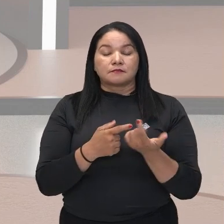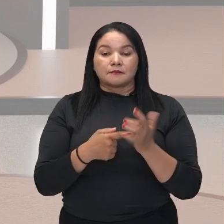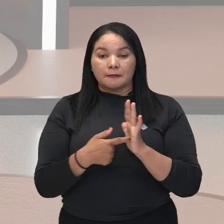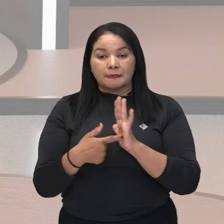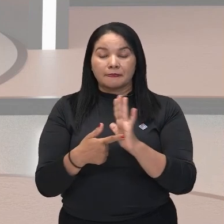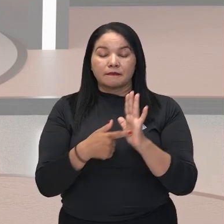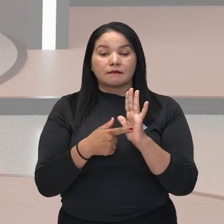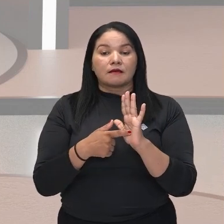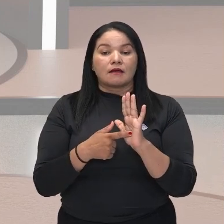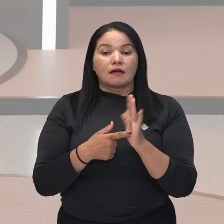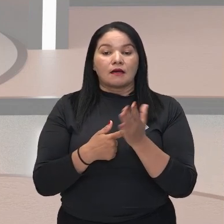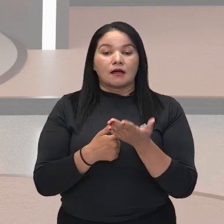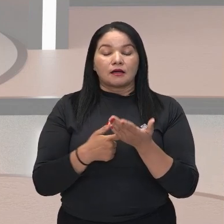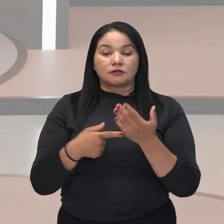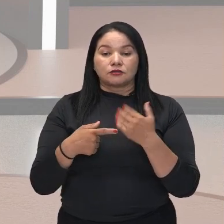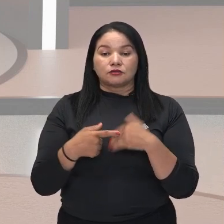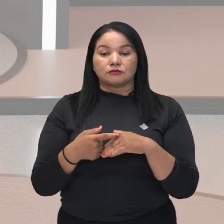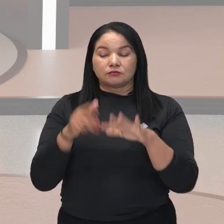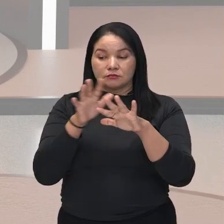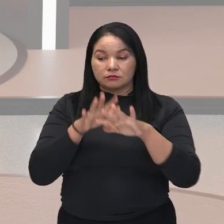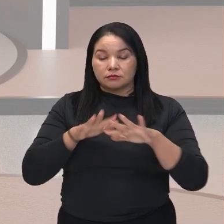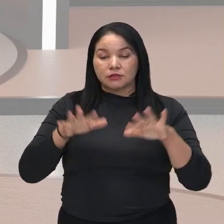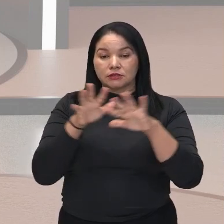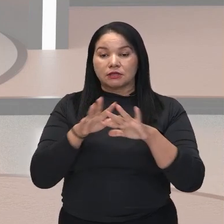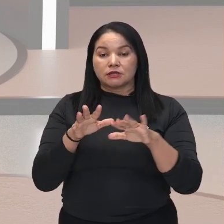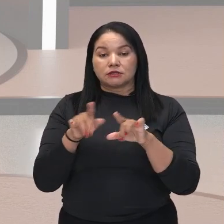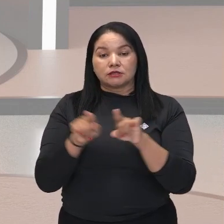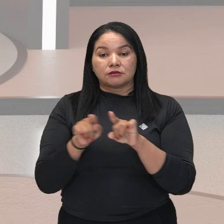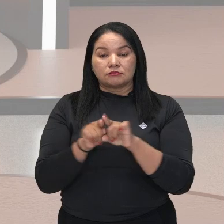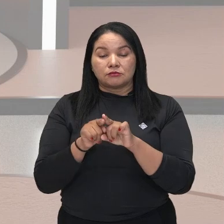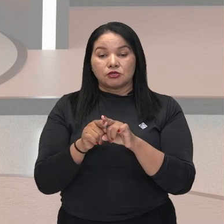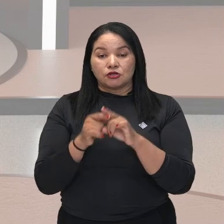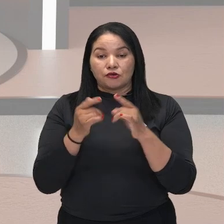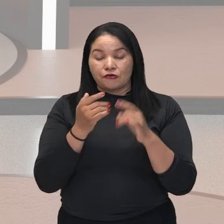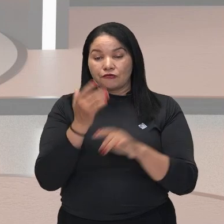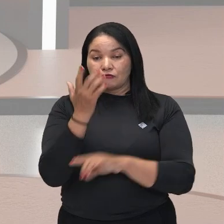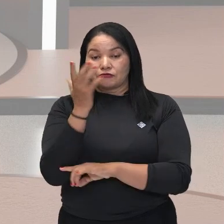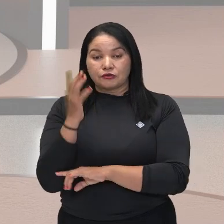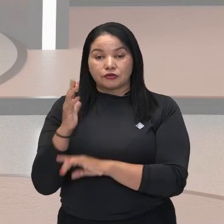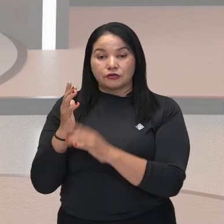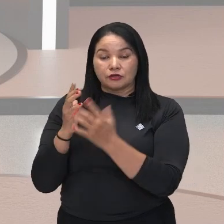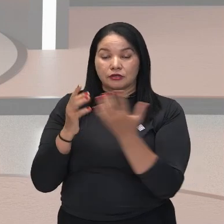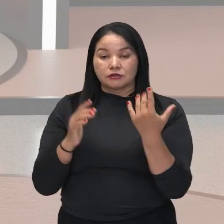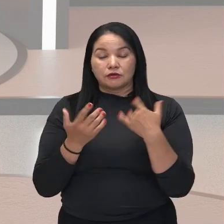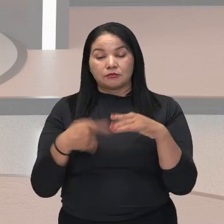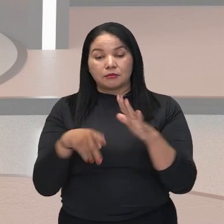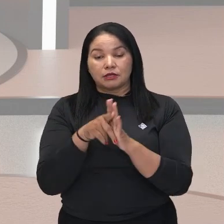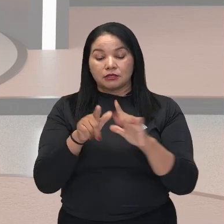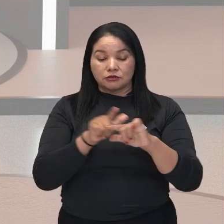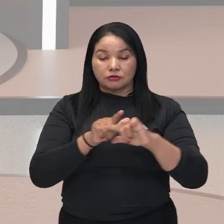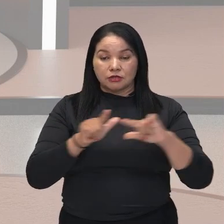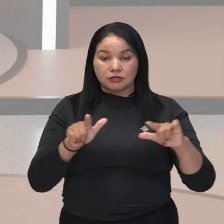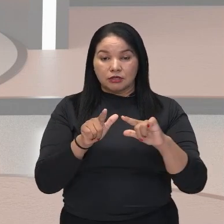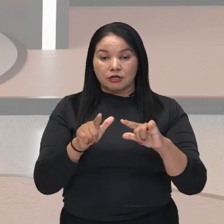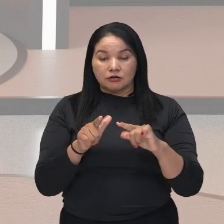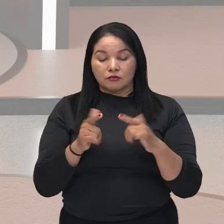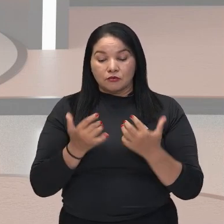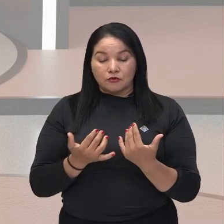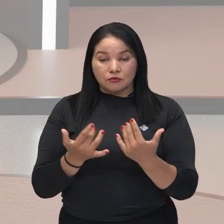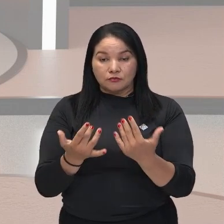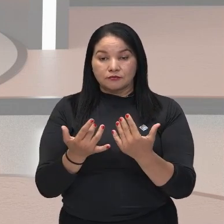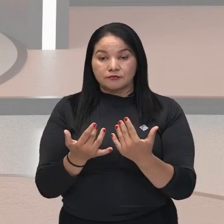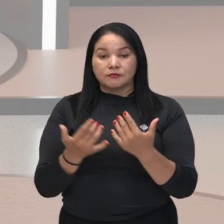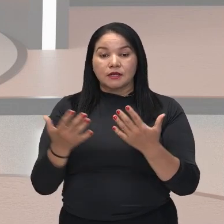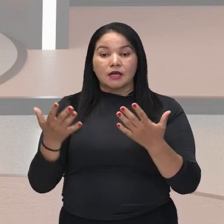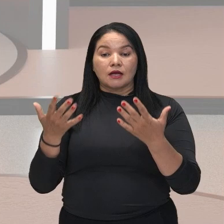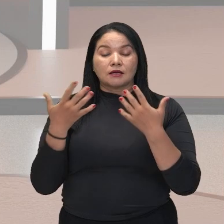Médio na maioria das paisagens, né? Com vegetação desértica. Tá? Tendo então o clima